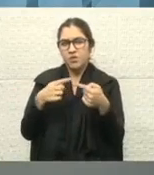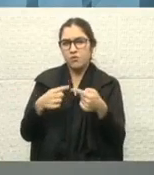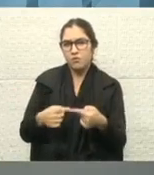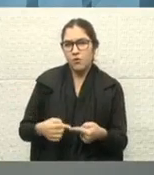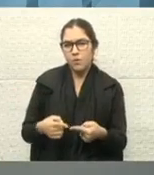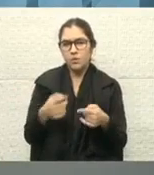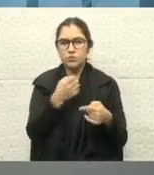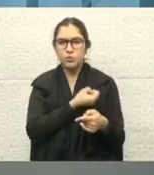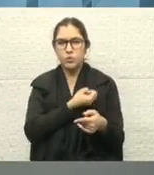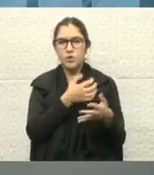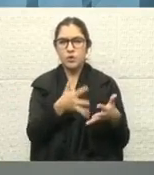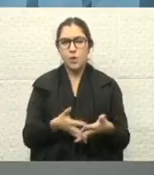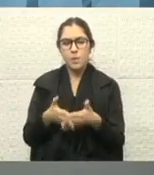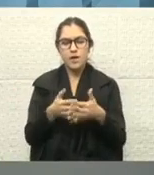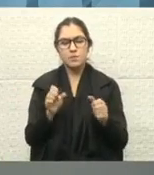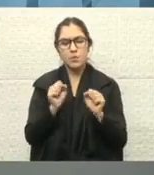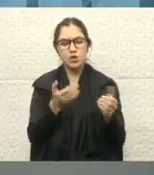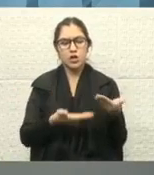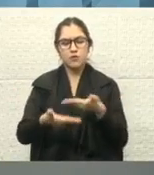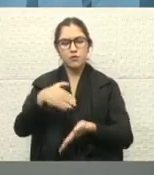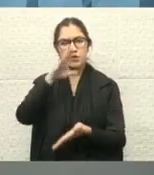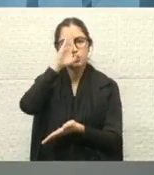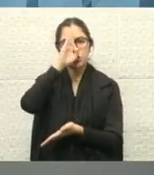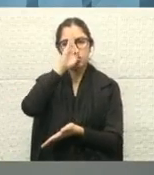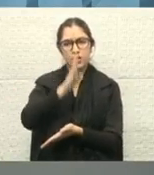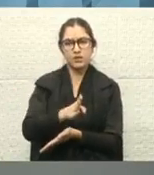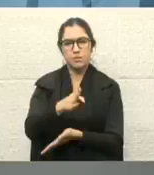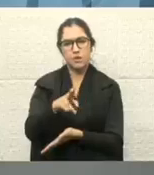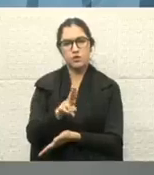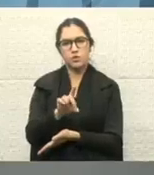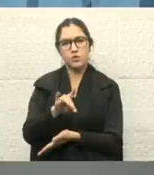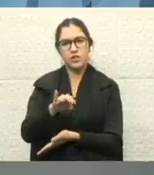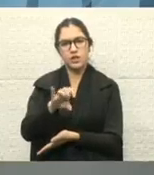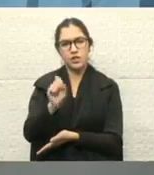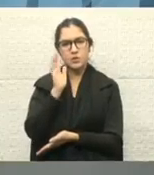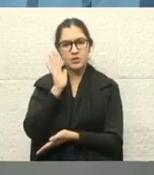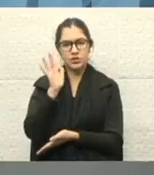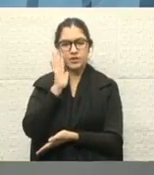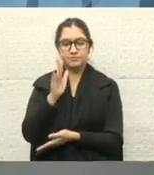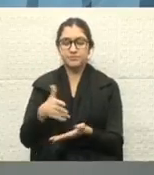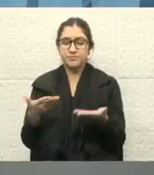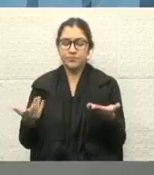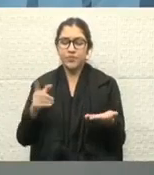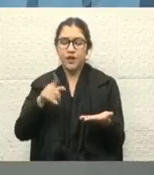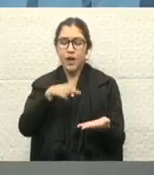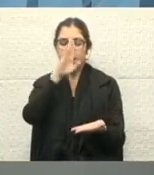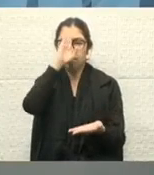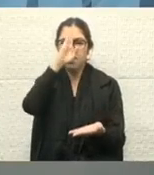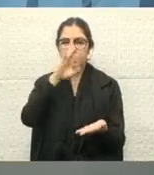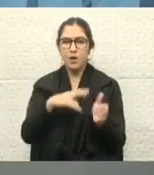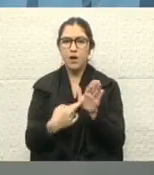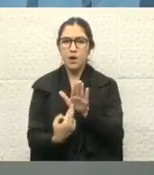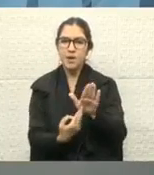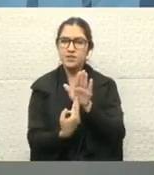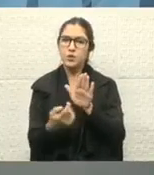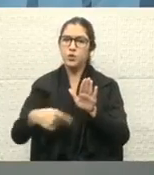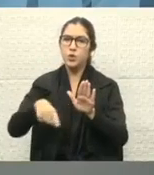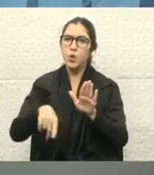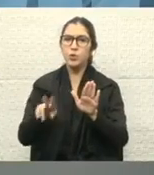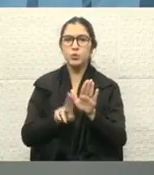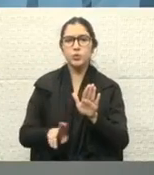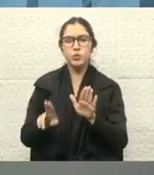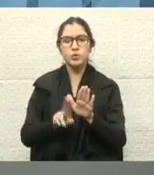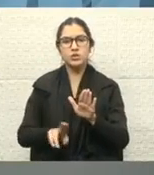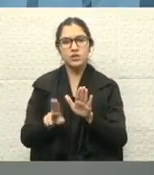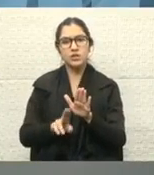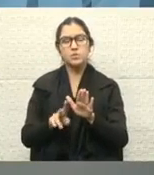número complexo, que vai envolver diretamente a unidade imaginária. Então, essa é a principal representação que nós